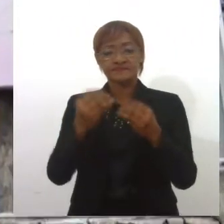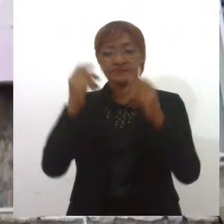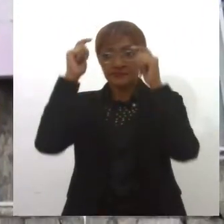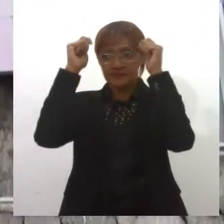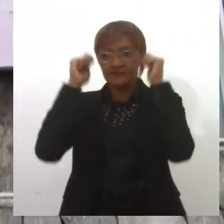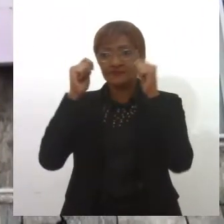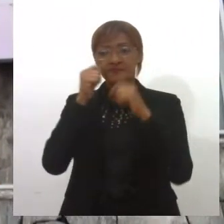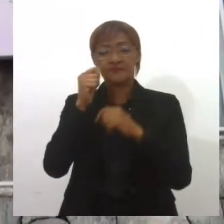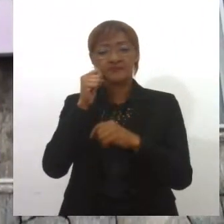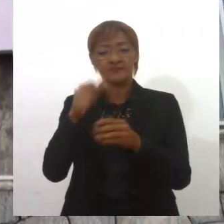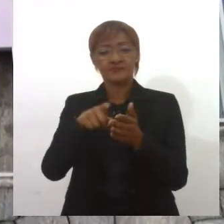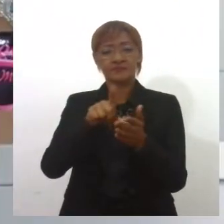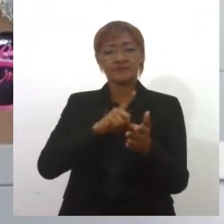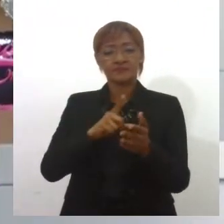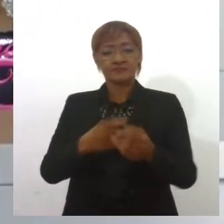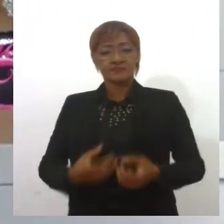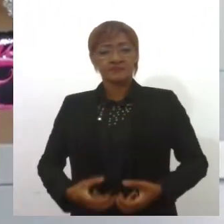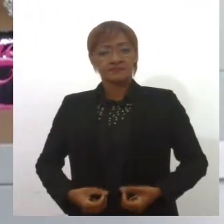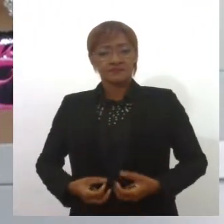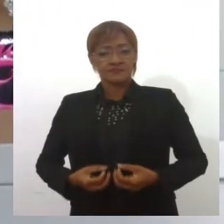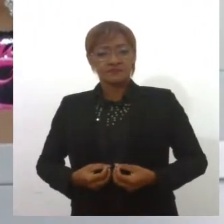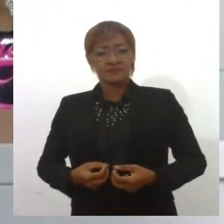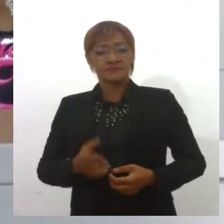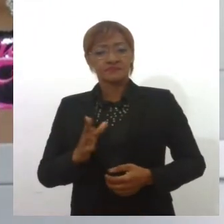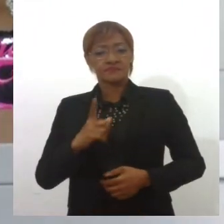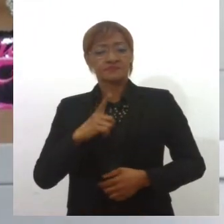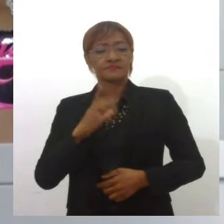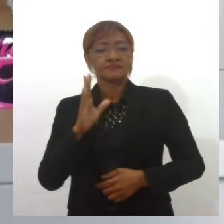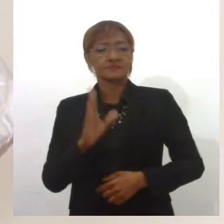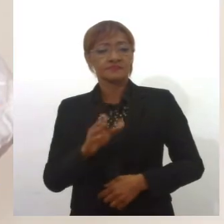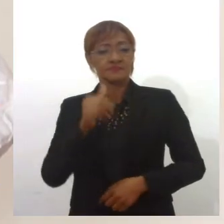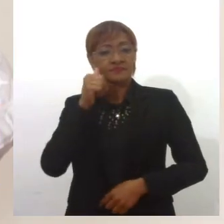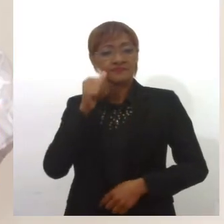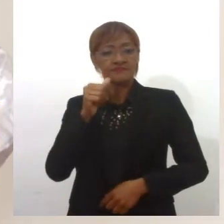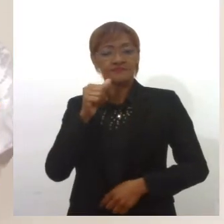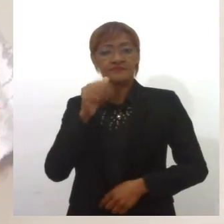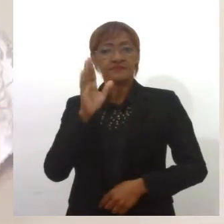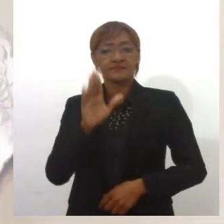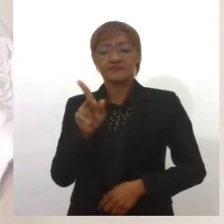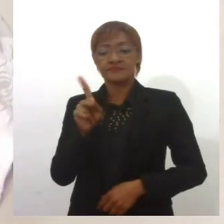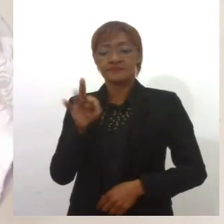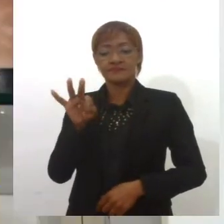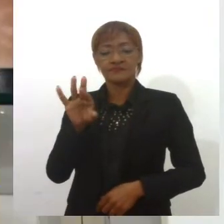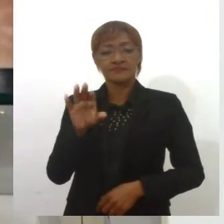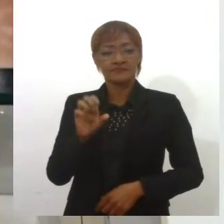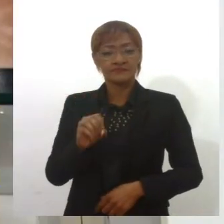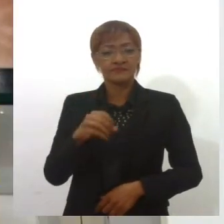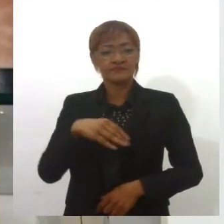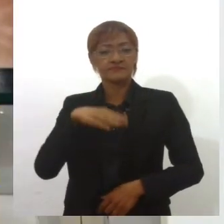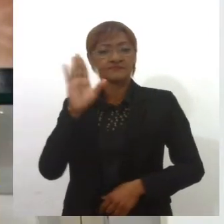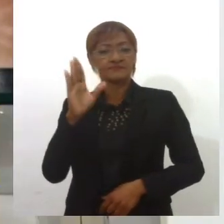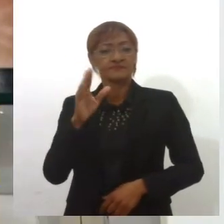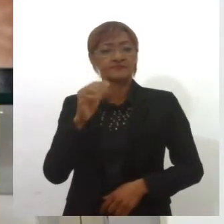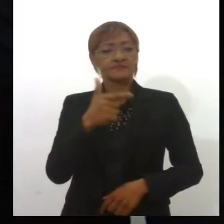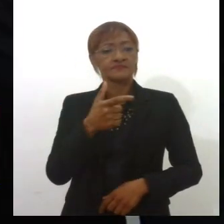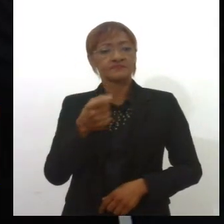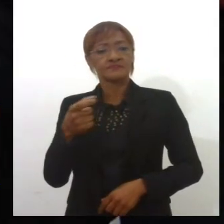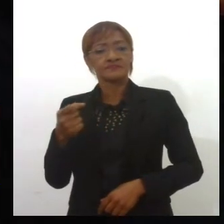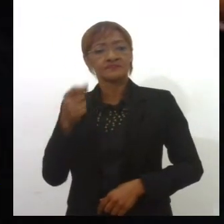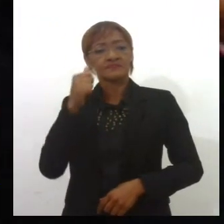cabelos devido ao tratamento de câncer é a Mulheres de Peito. Aqui são assistidas mais de 200 mulheres